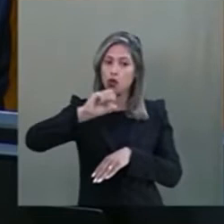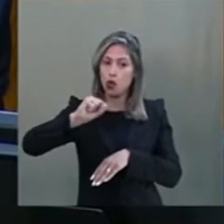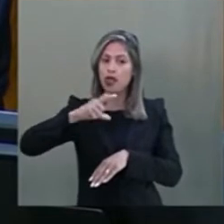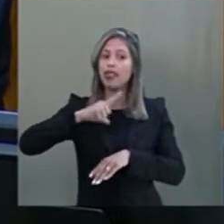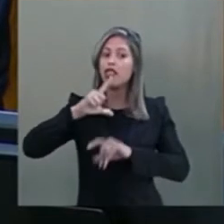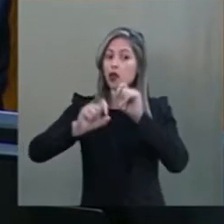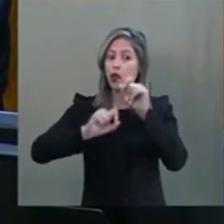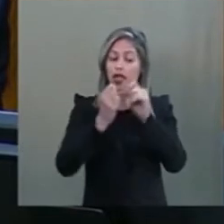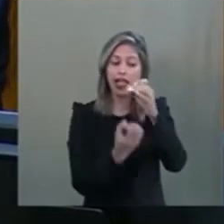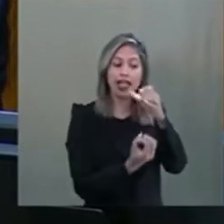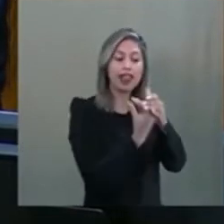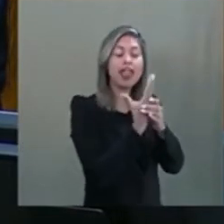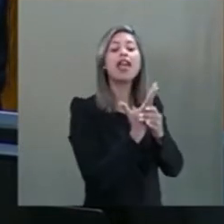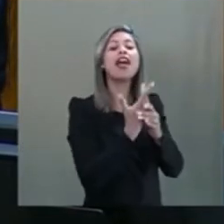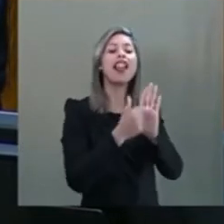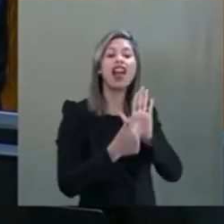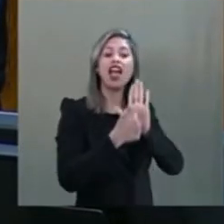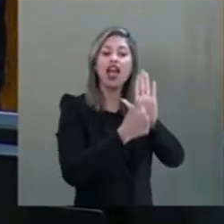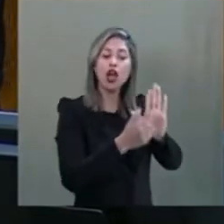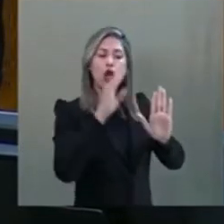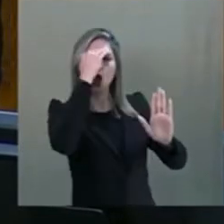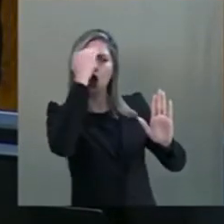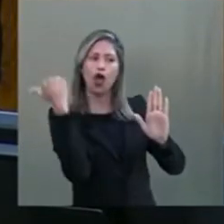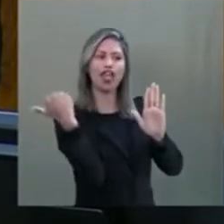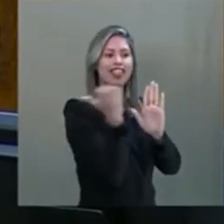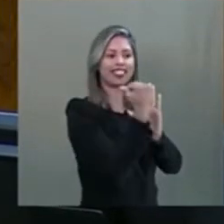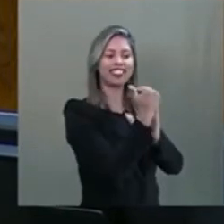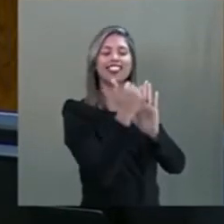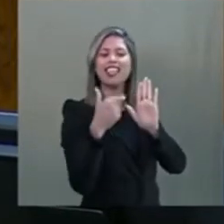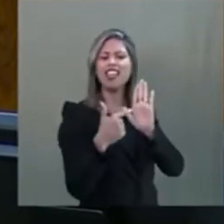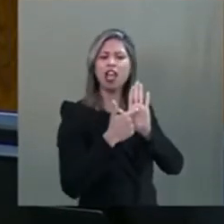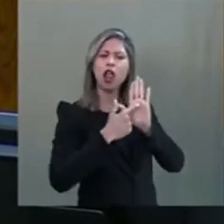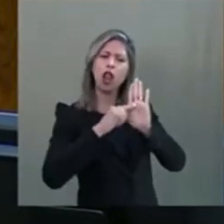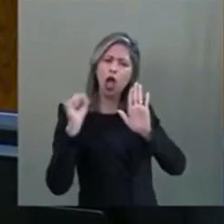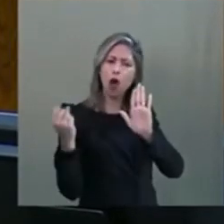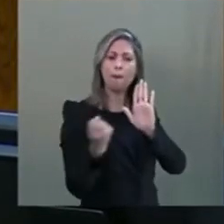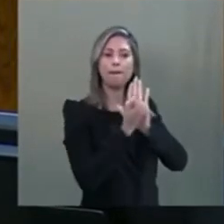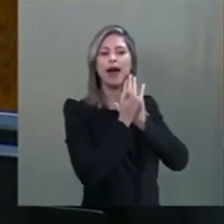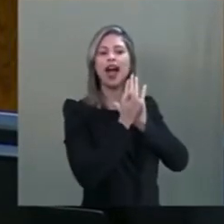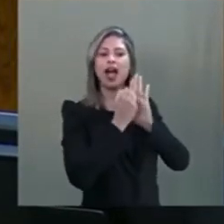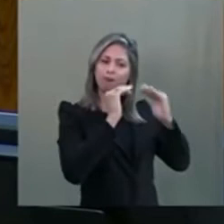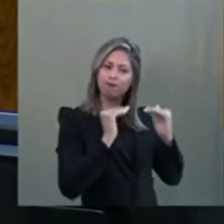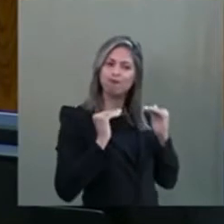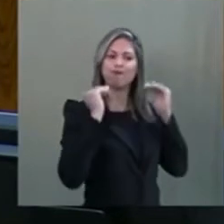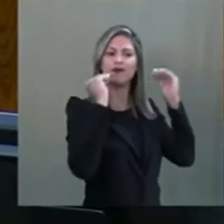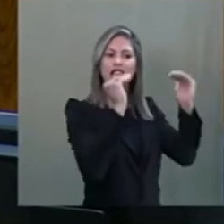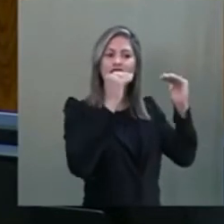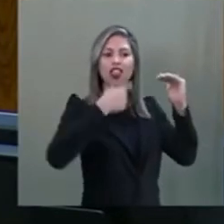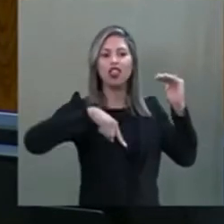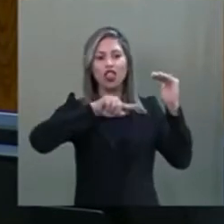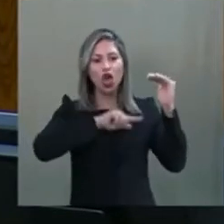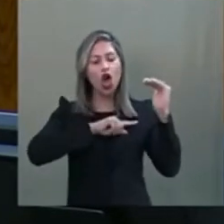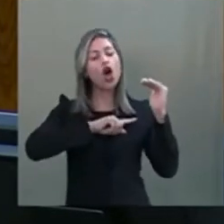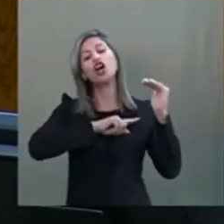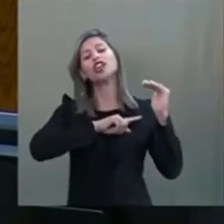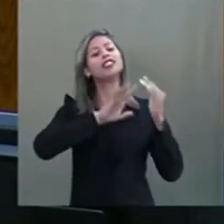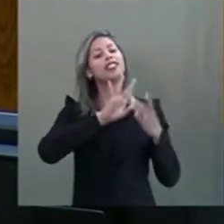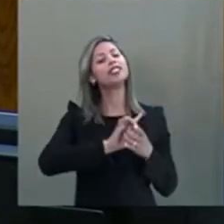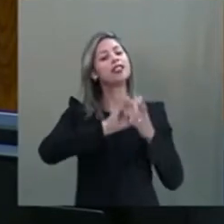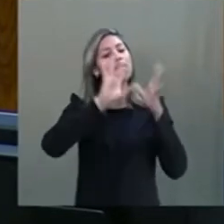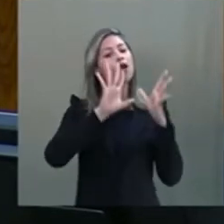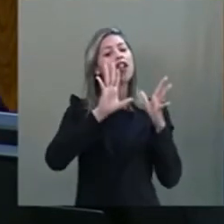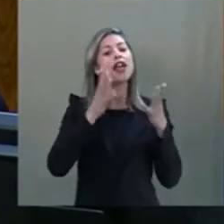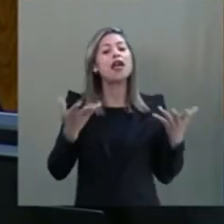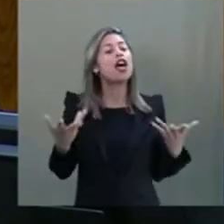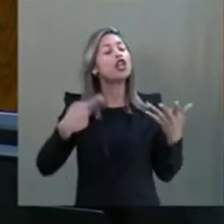conhecida como Constituição Cidadã, símbolo máximo da nossa redemocratização,